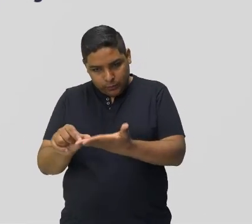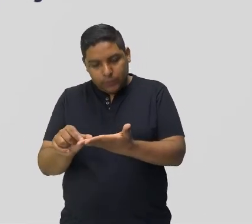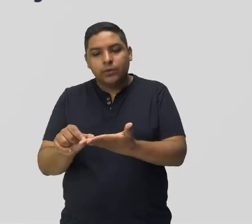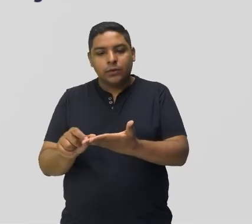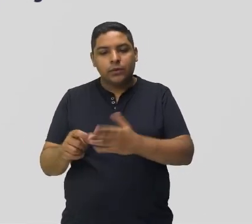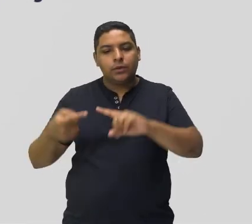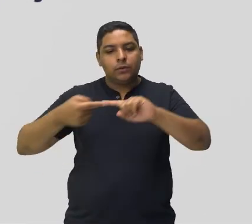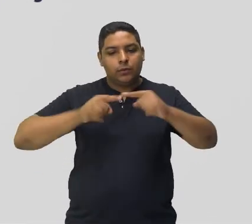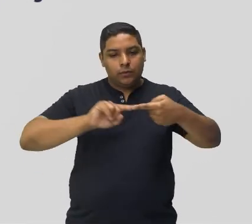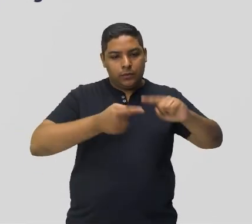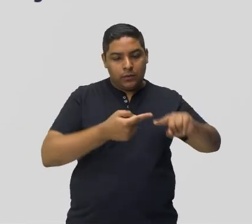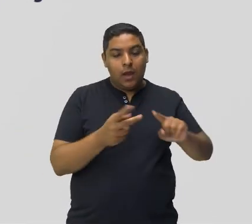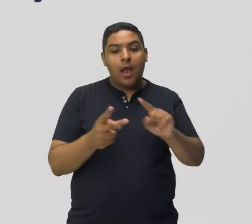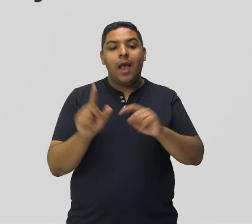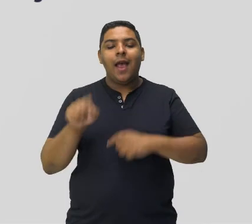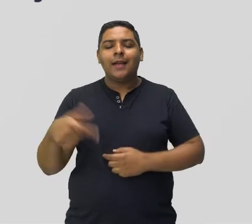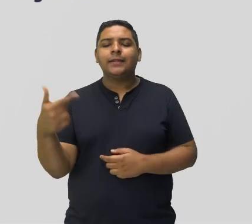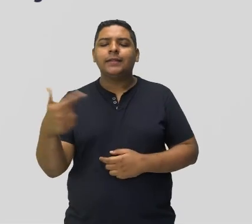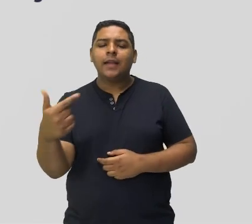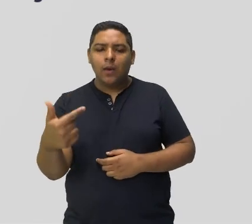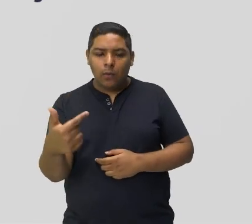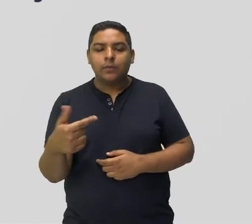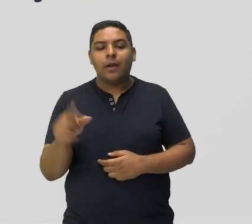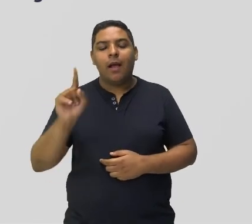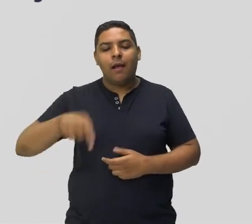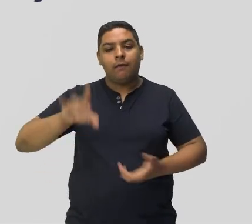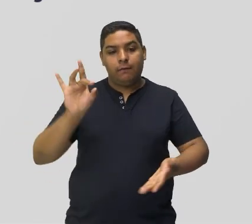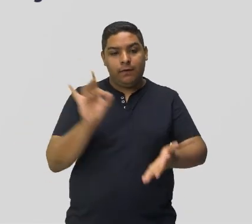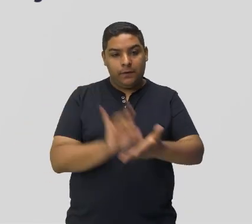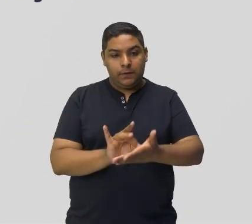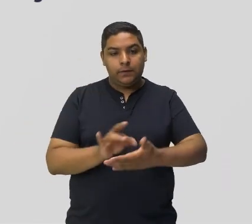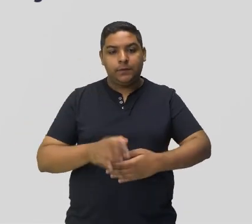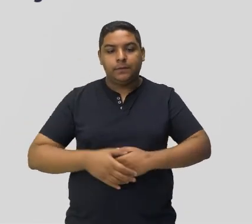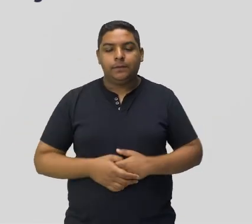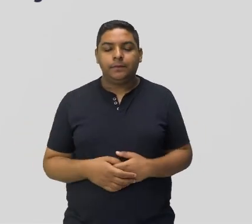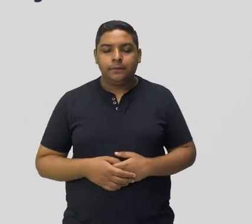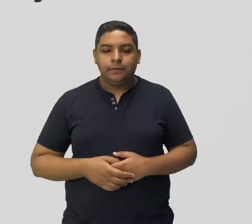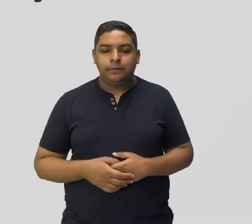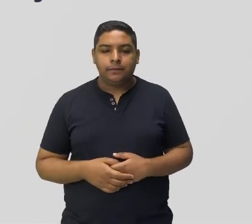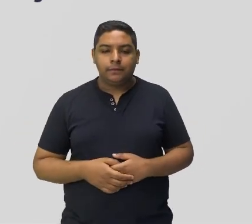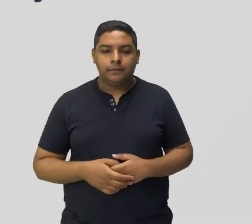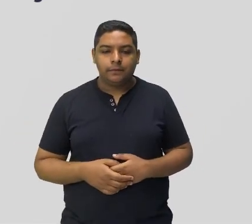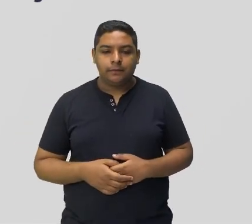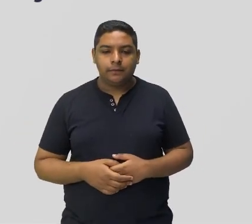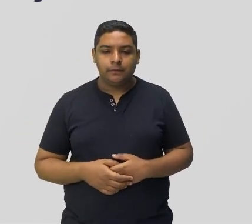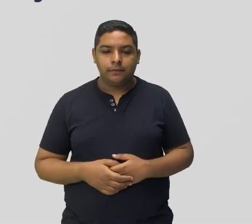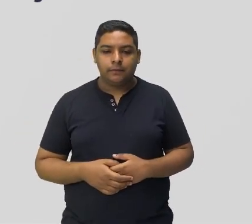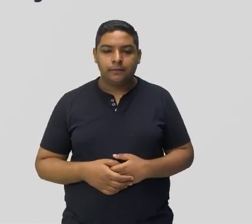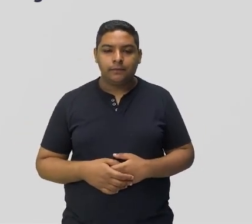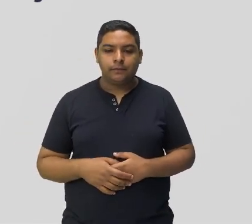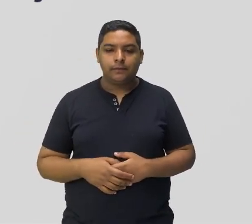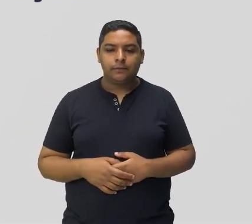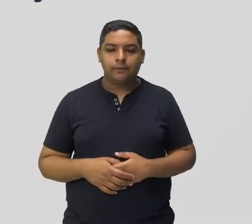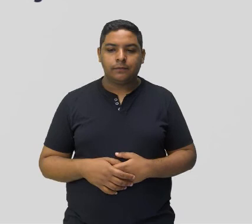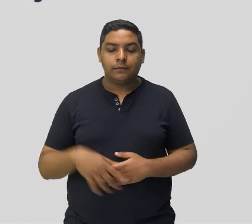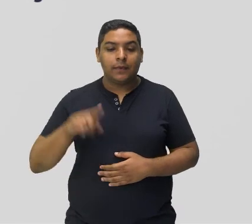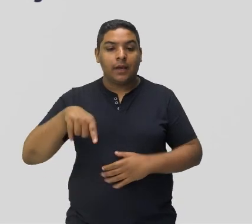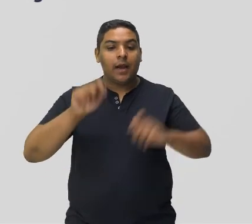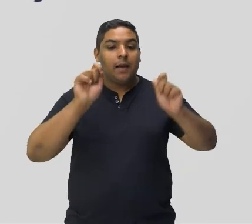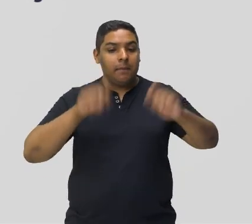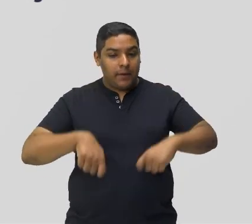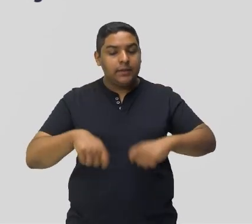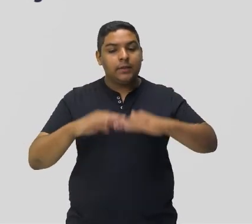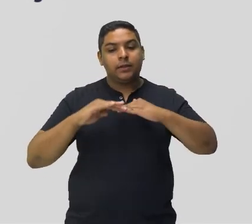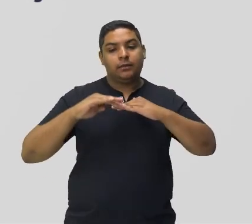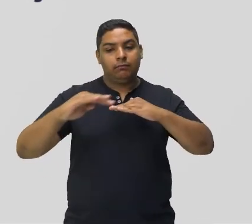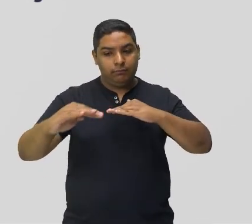segunda propriedade que nós vimos aqui, é verdadeiro, V. Por último, a capacitância equivalente do circuito é